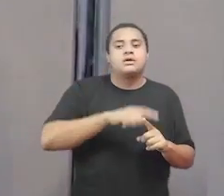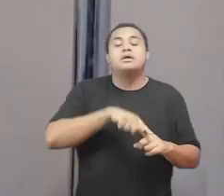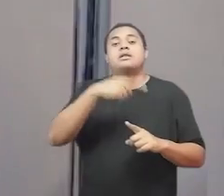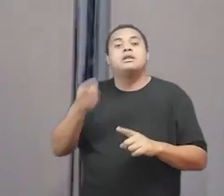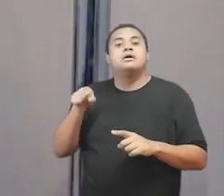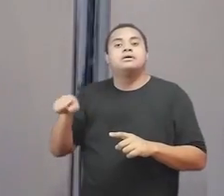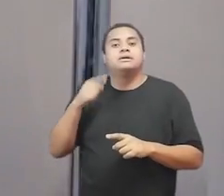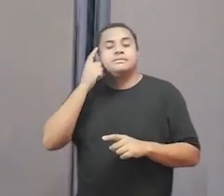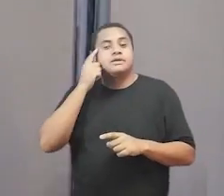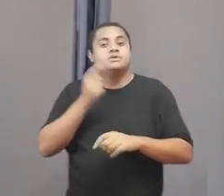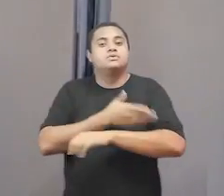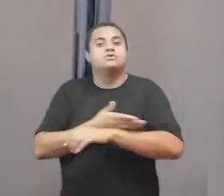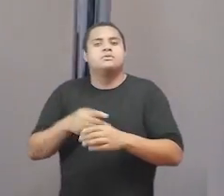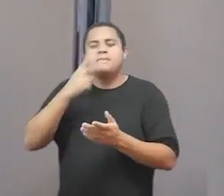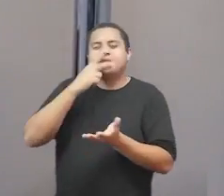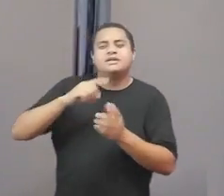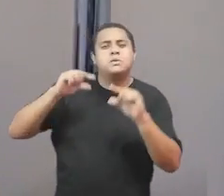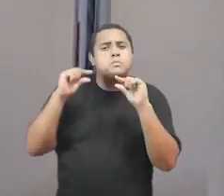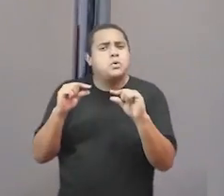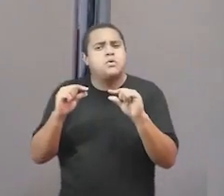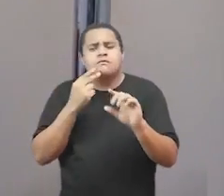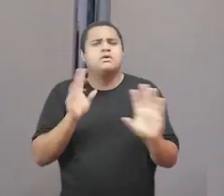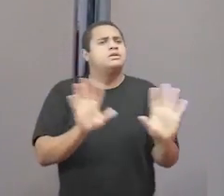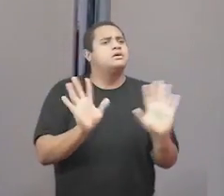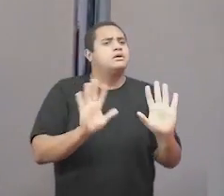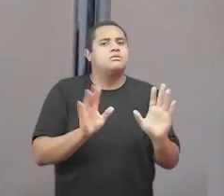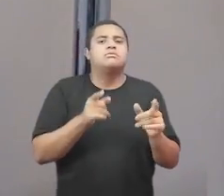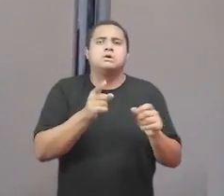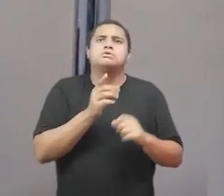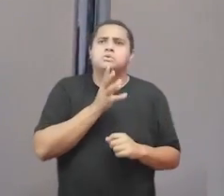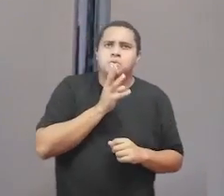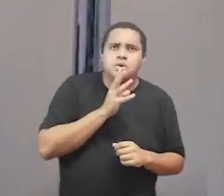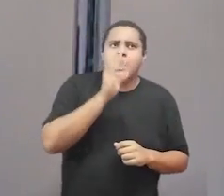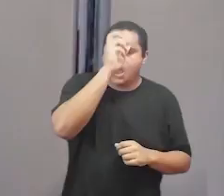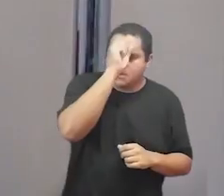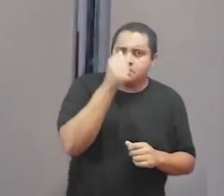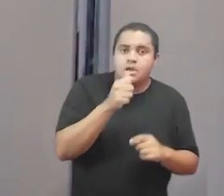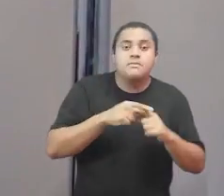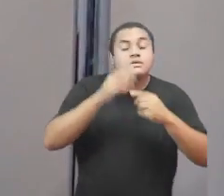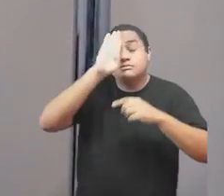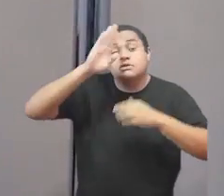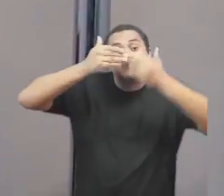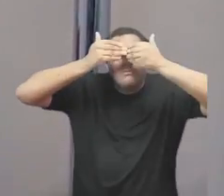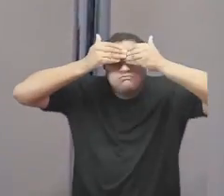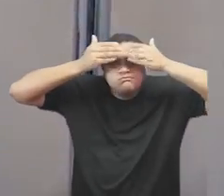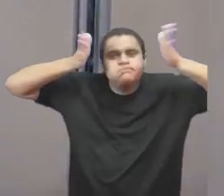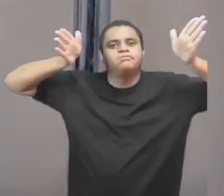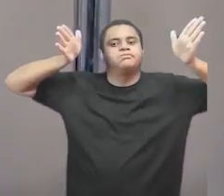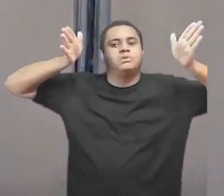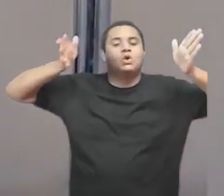o Xoxin já é mais presente nesse sentido de não. É importante conhecimento, lógico, mas é importante também ter a mente aberta.